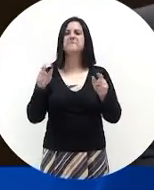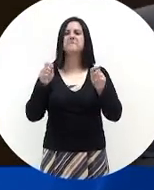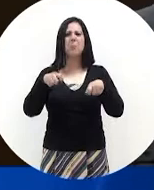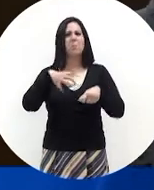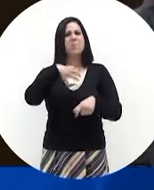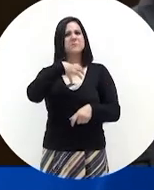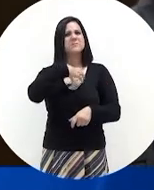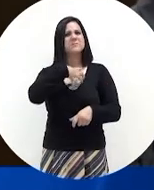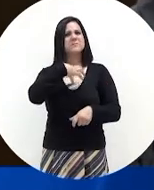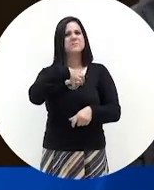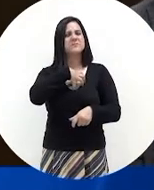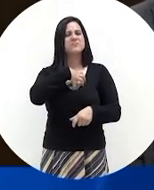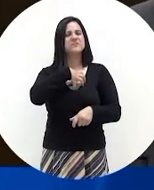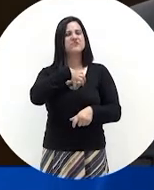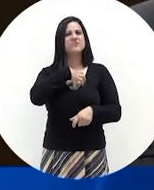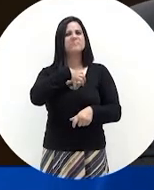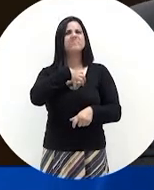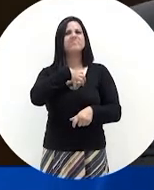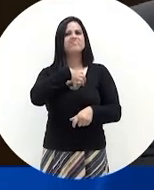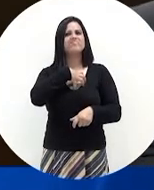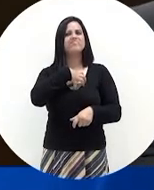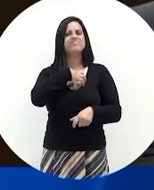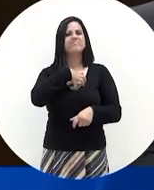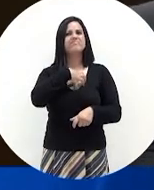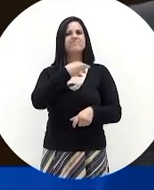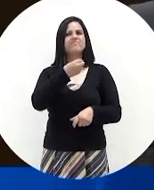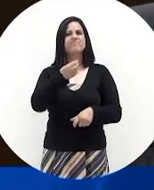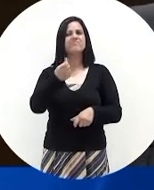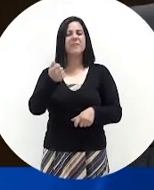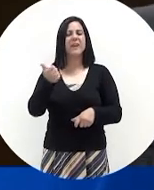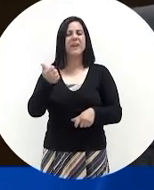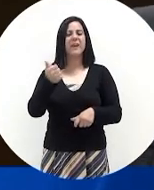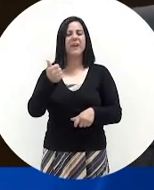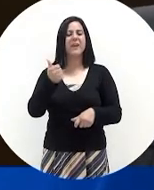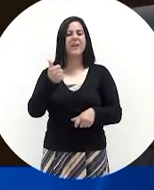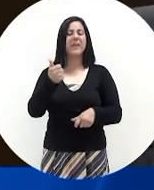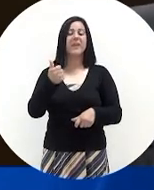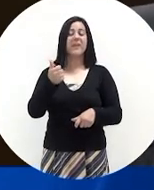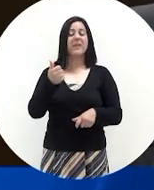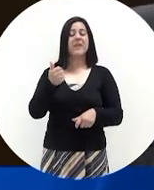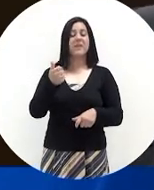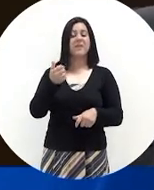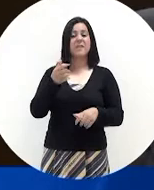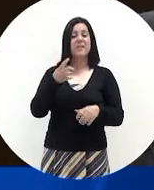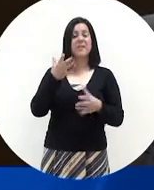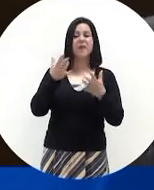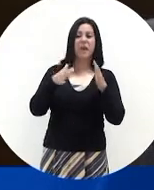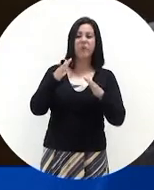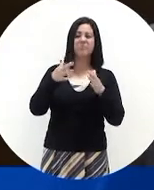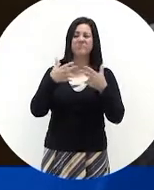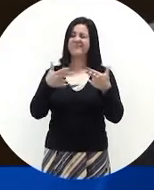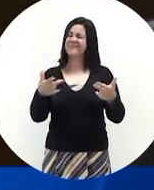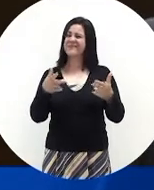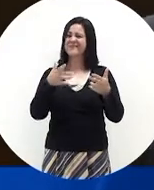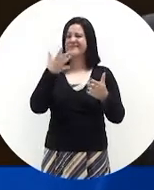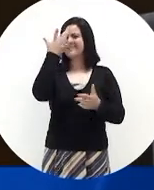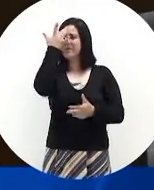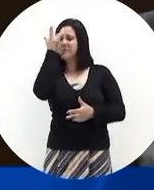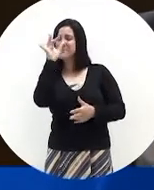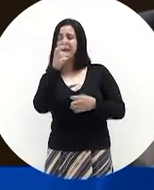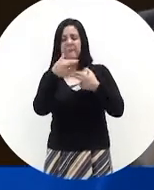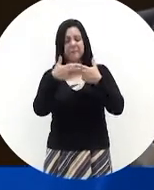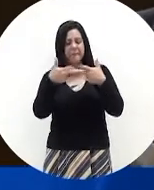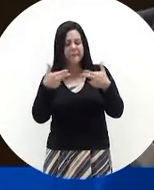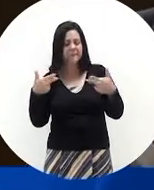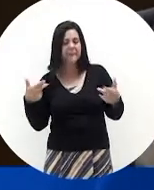gente é capaz de sentir no coração. E essa é uma das perguntas que a gente não sabe muitas